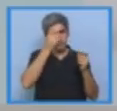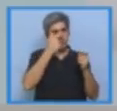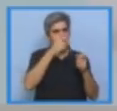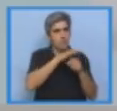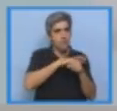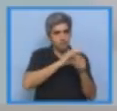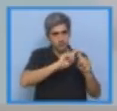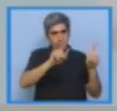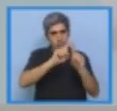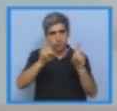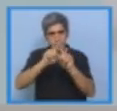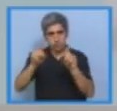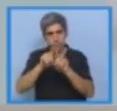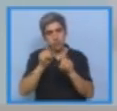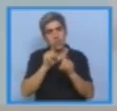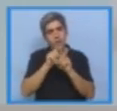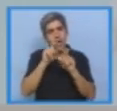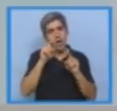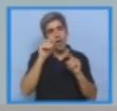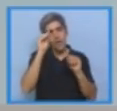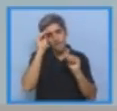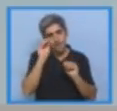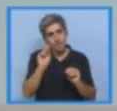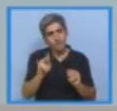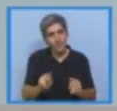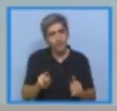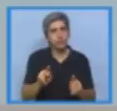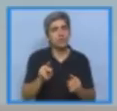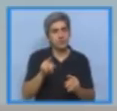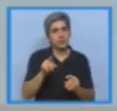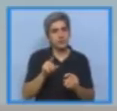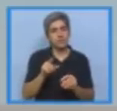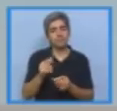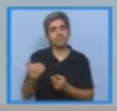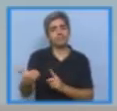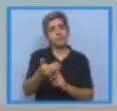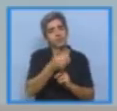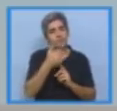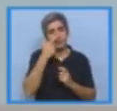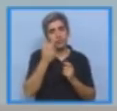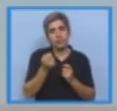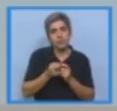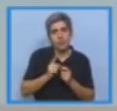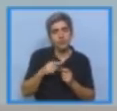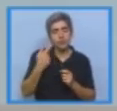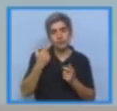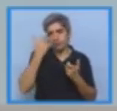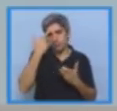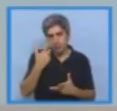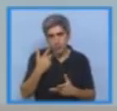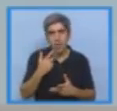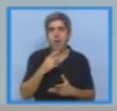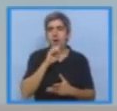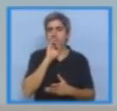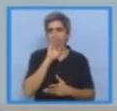uma pedagogia, um itinerário de acolhimento também para aqueles que às vezes não estão muito próximos, mas depois ficam surpreendidos